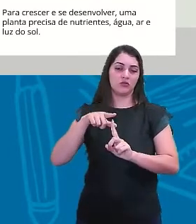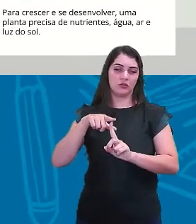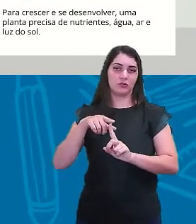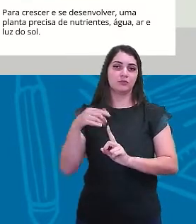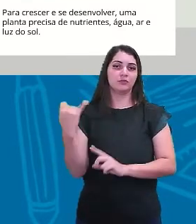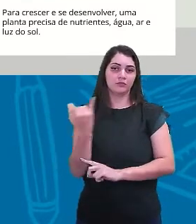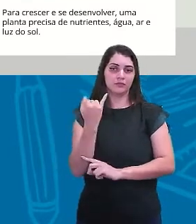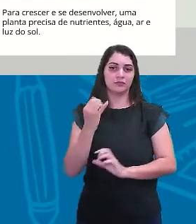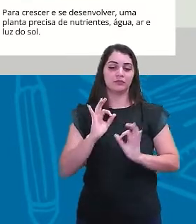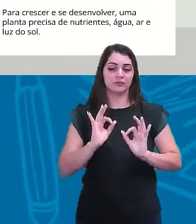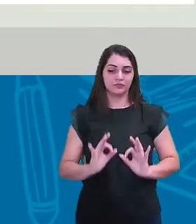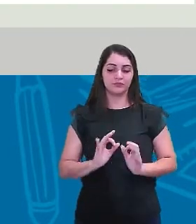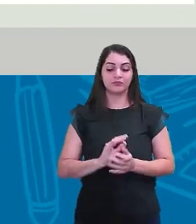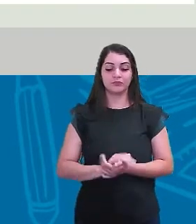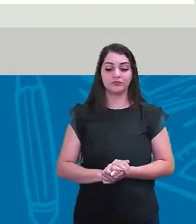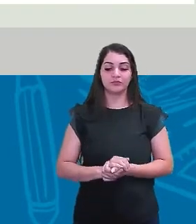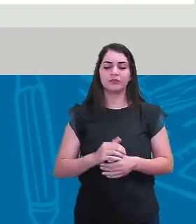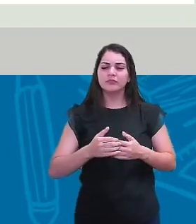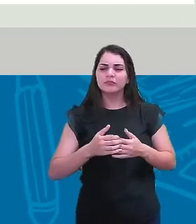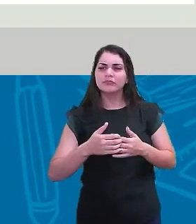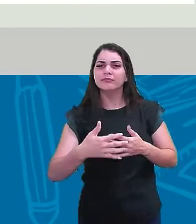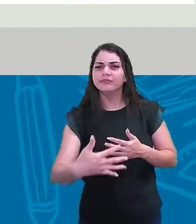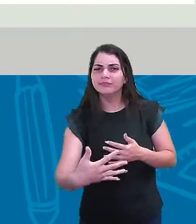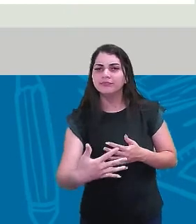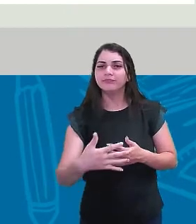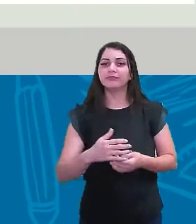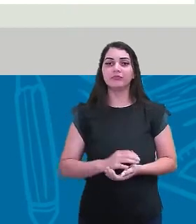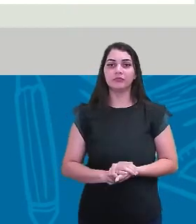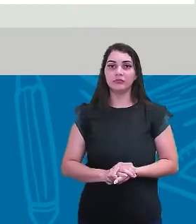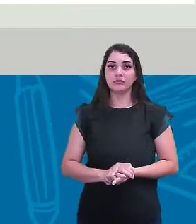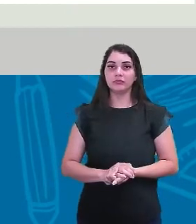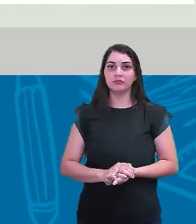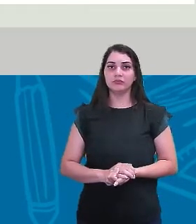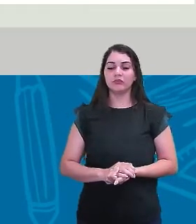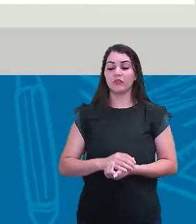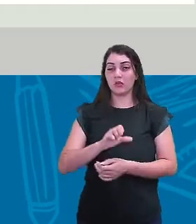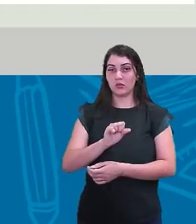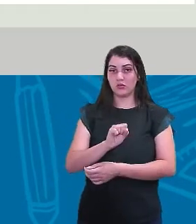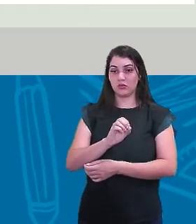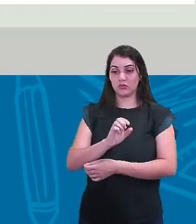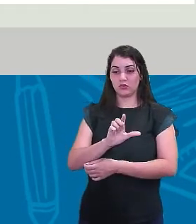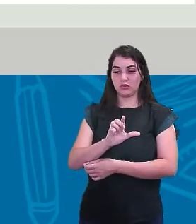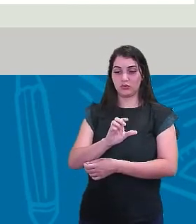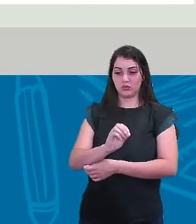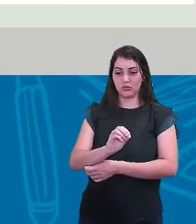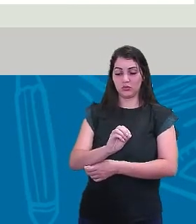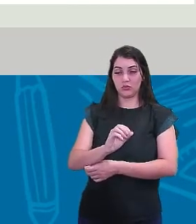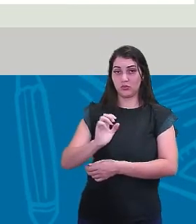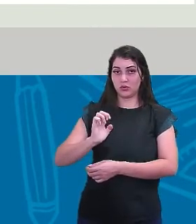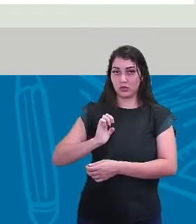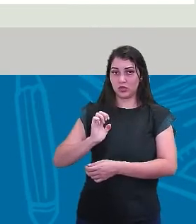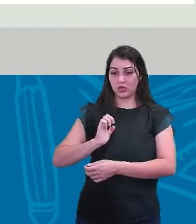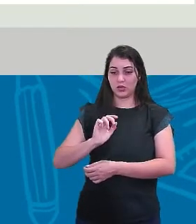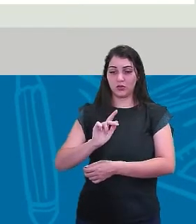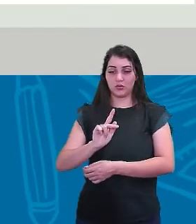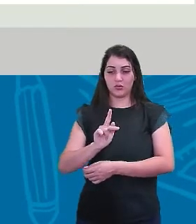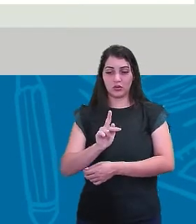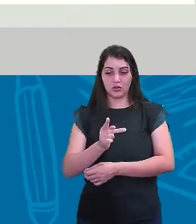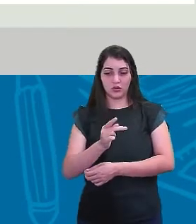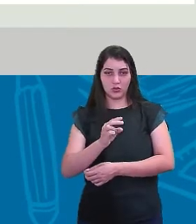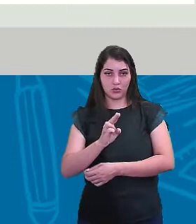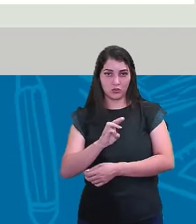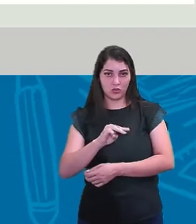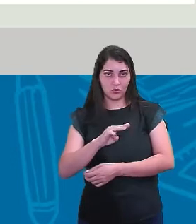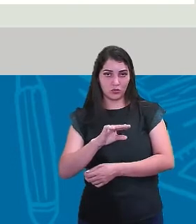tá bom? Vamos lá, seguindo. O solo rico em humus, chamado em